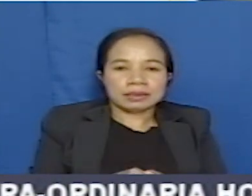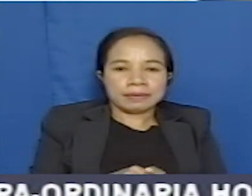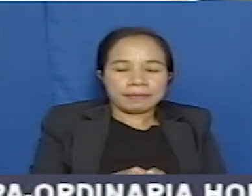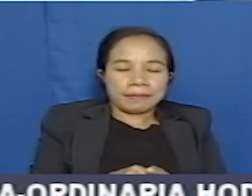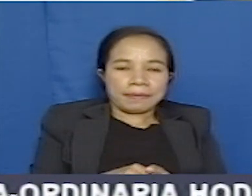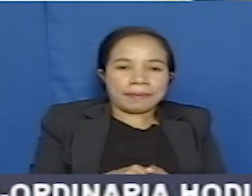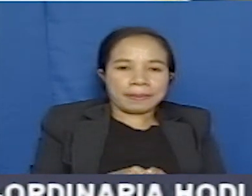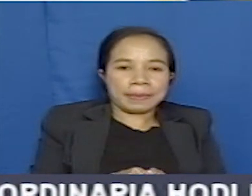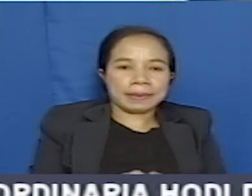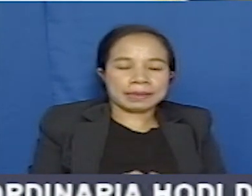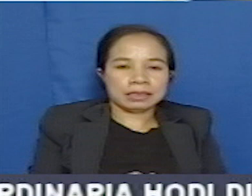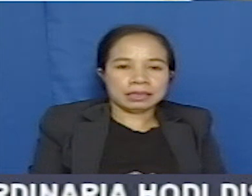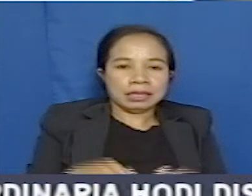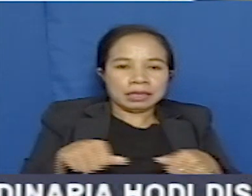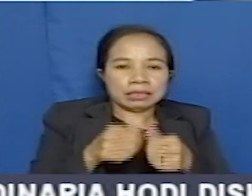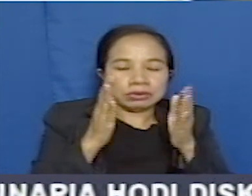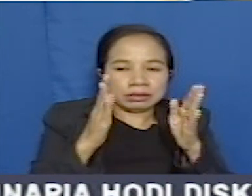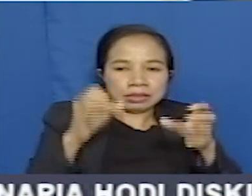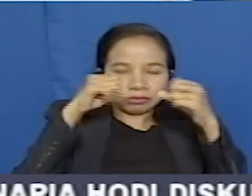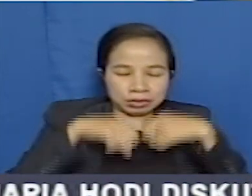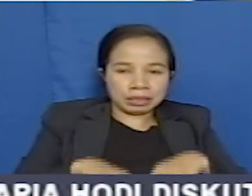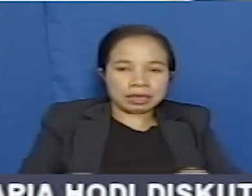nia larang nene quase